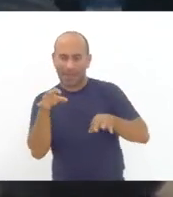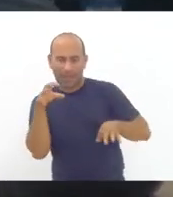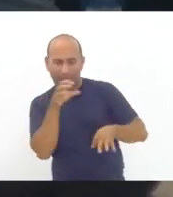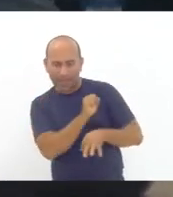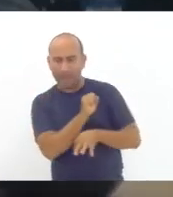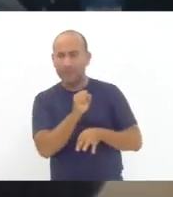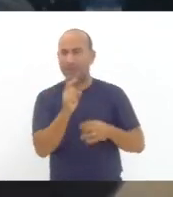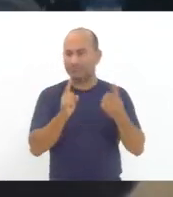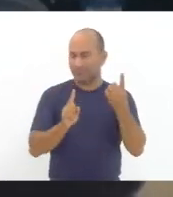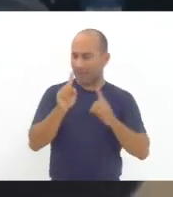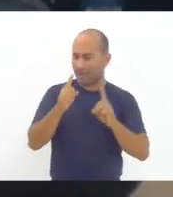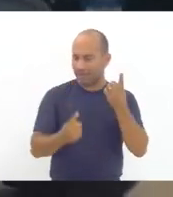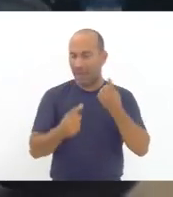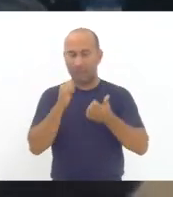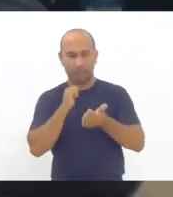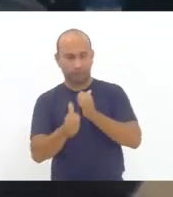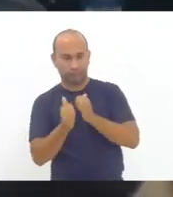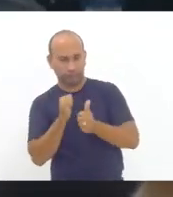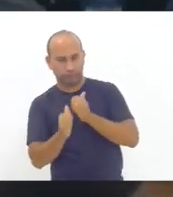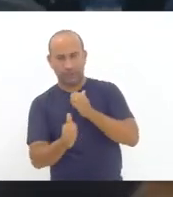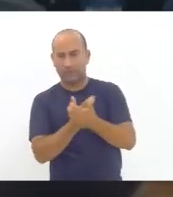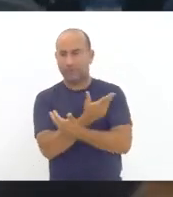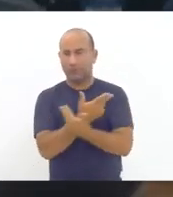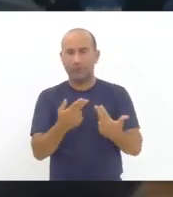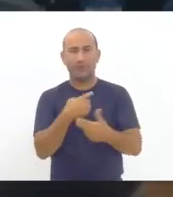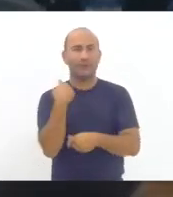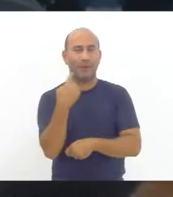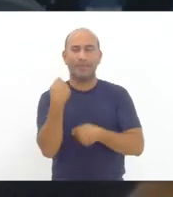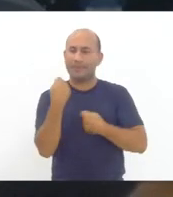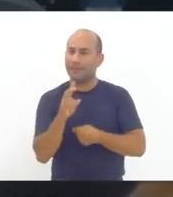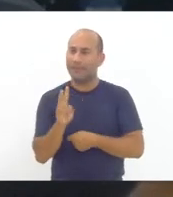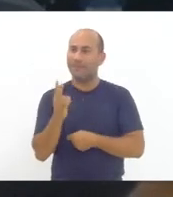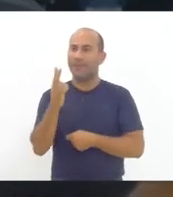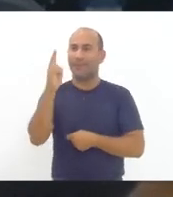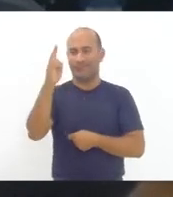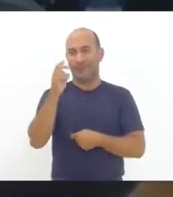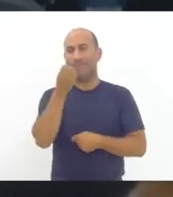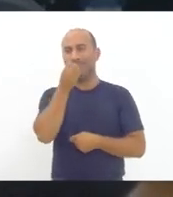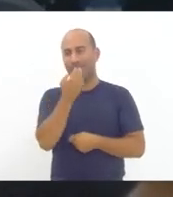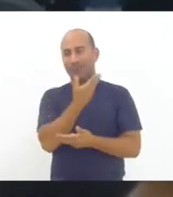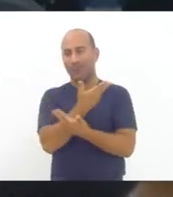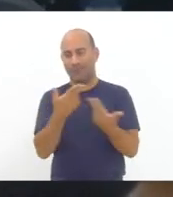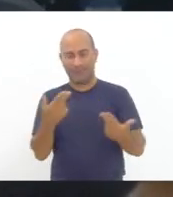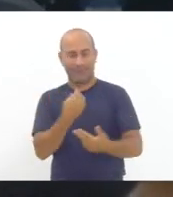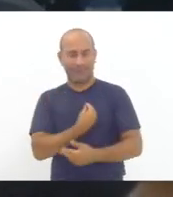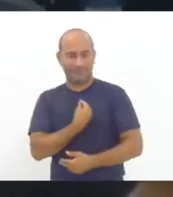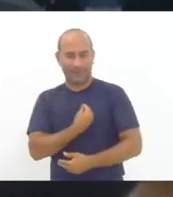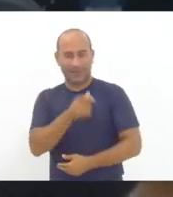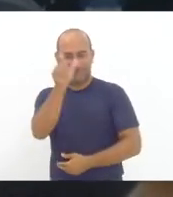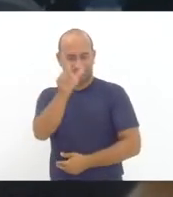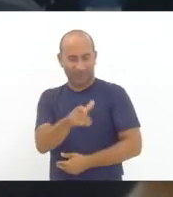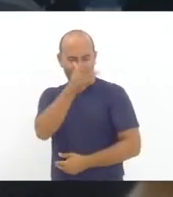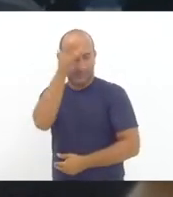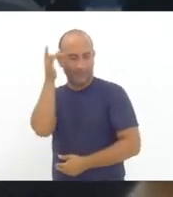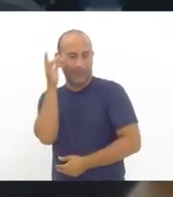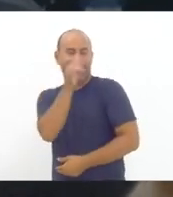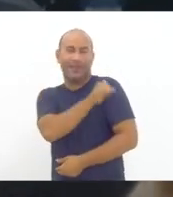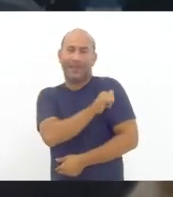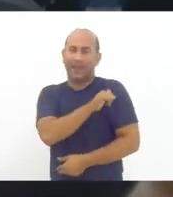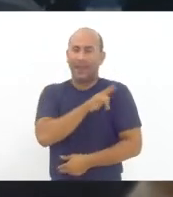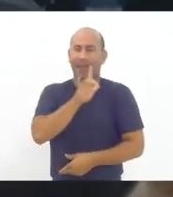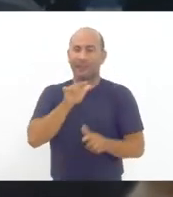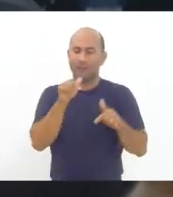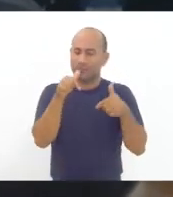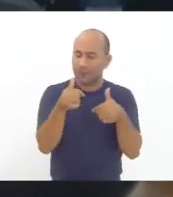do carnaval do futebol tudo que a gente tem que valorizar e valorizar o lado bom carioca né a malandragem boa a